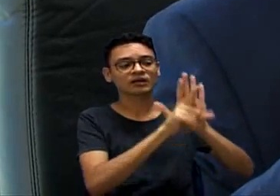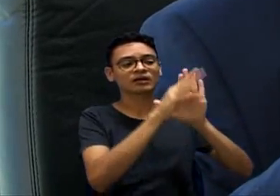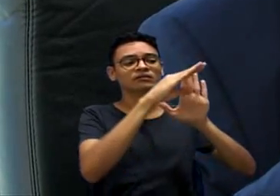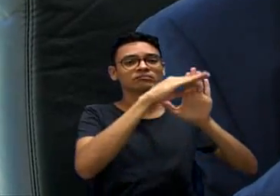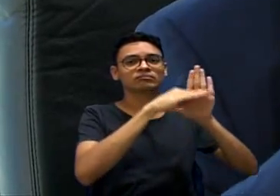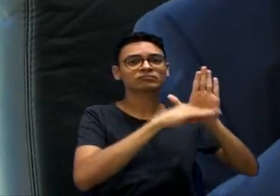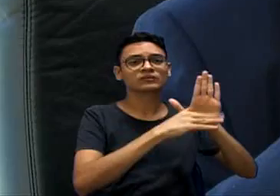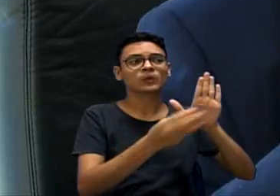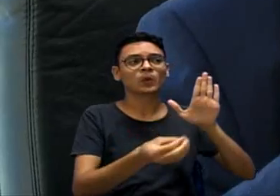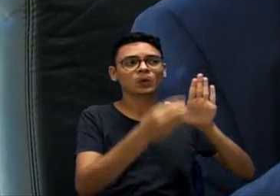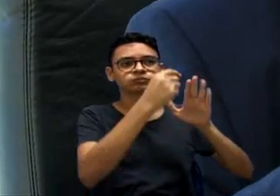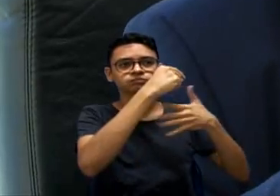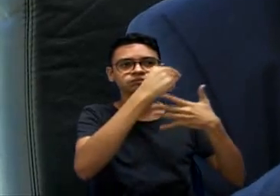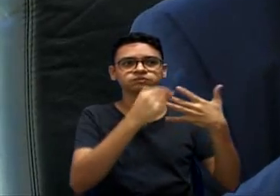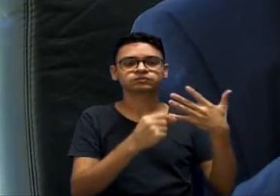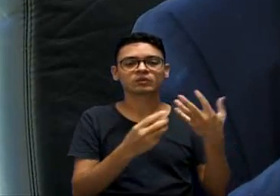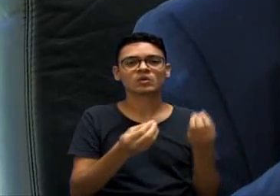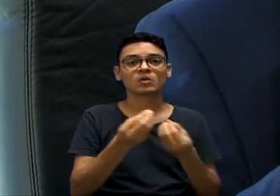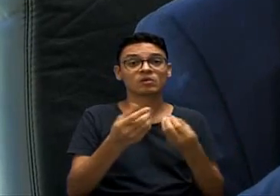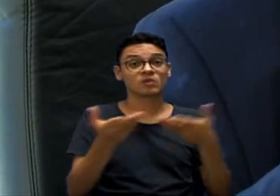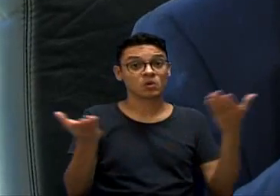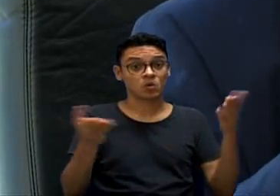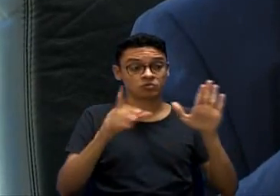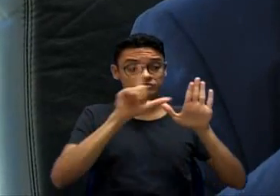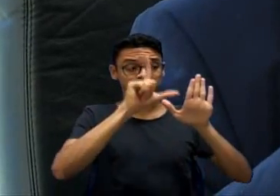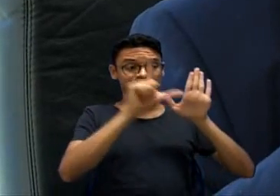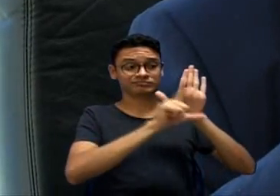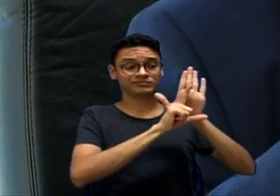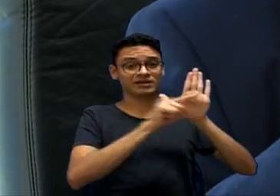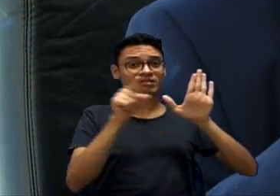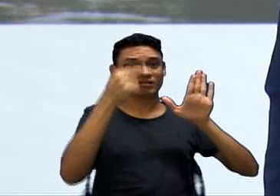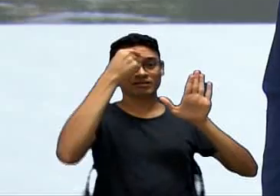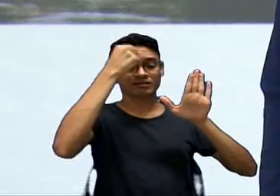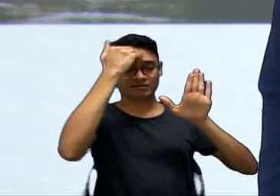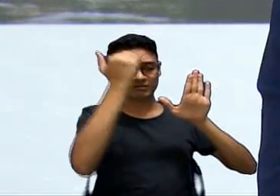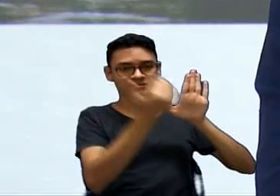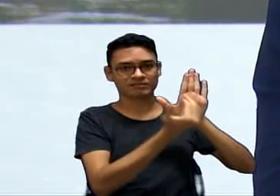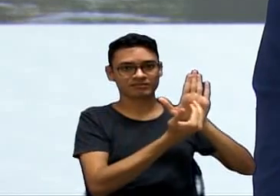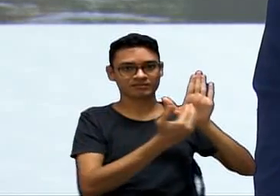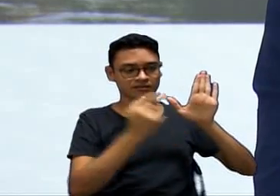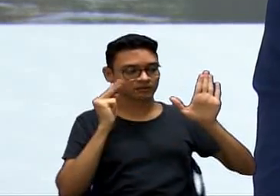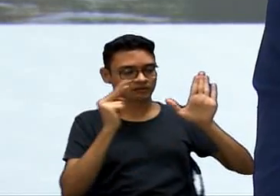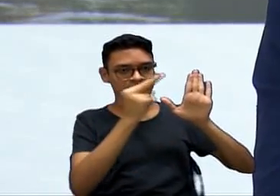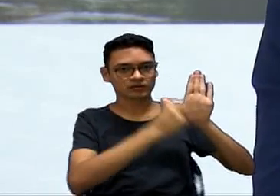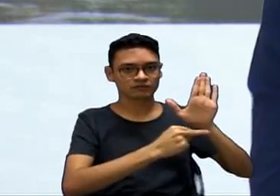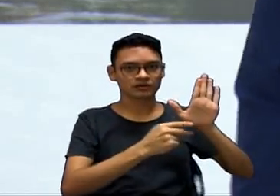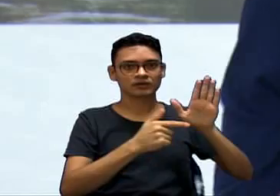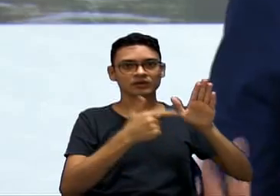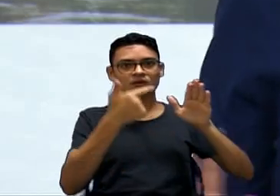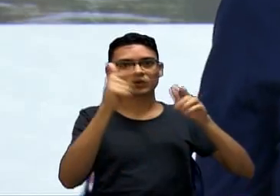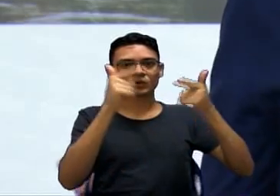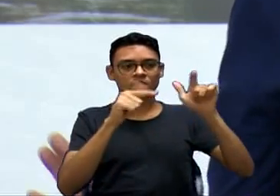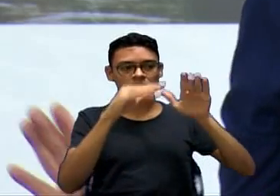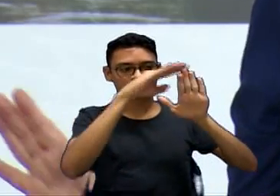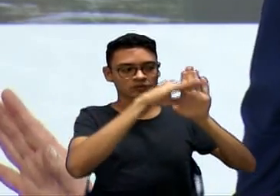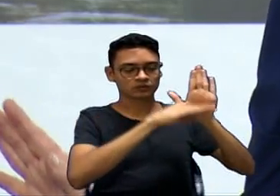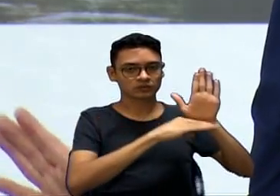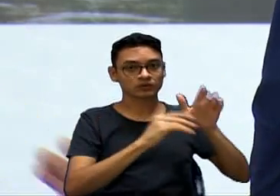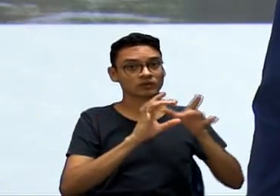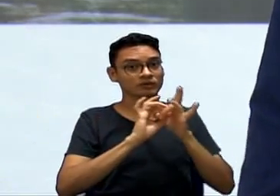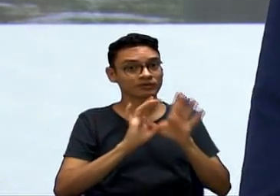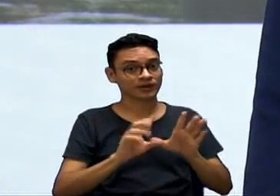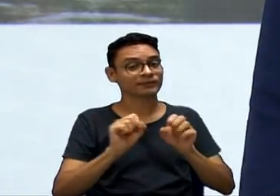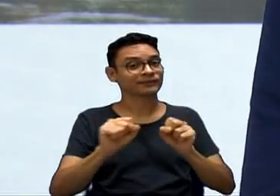elaborada. Depende de cada lei. Nós estamos analisando esse caso específico. O senhor vai ver outros projetos na pauta, nós vamos ter que retomar esse tema aqui, porque abriu